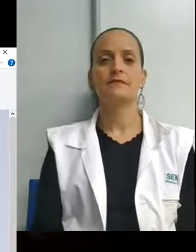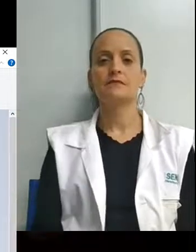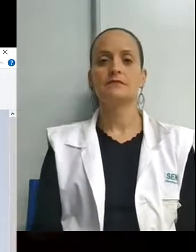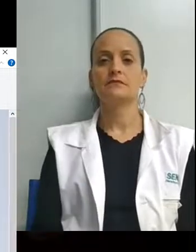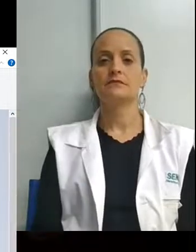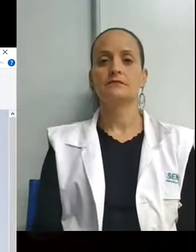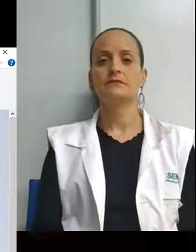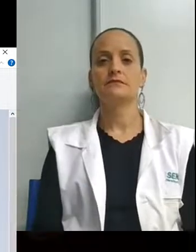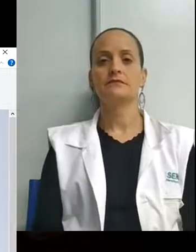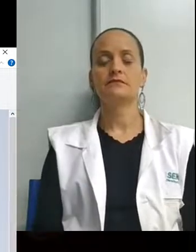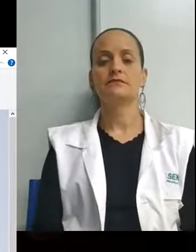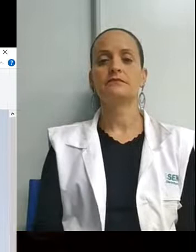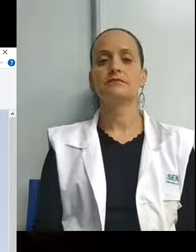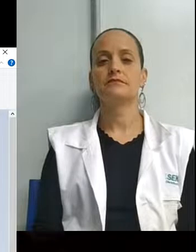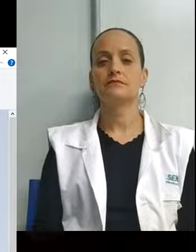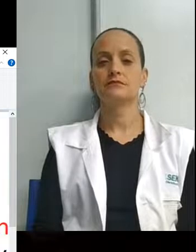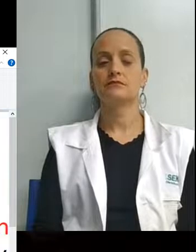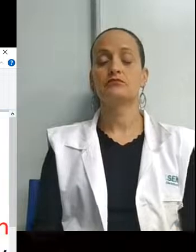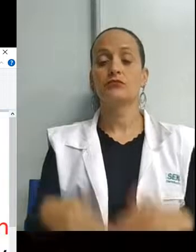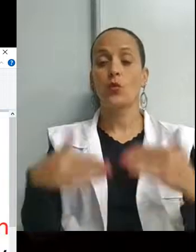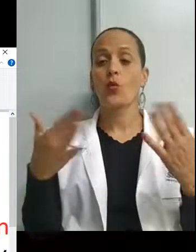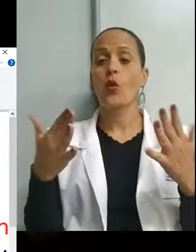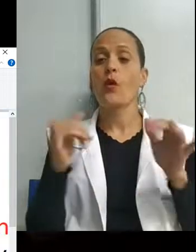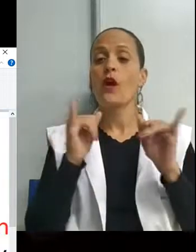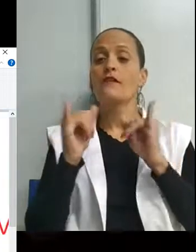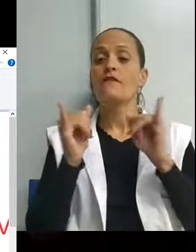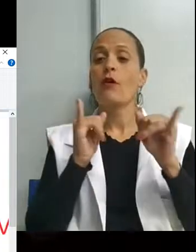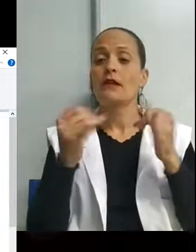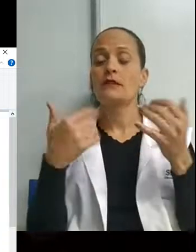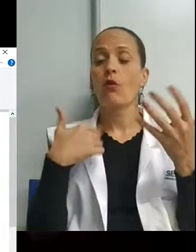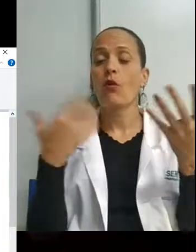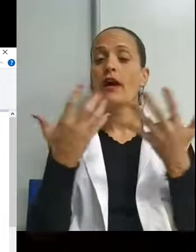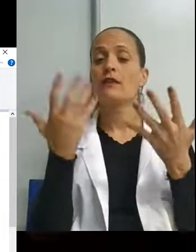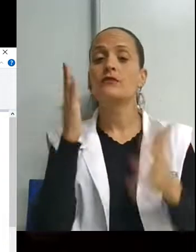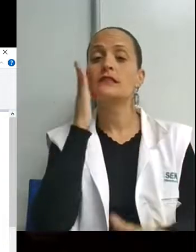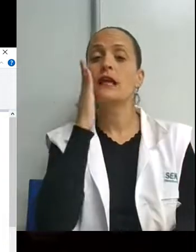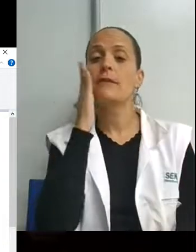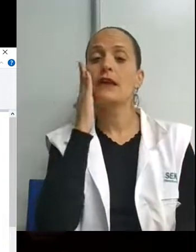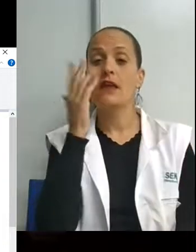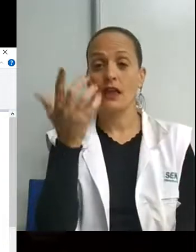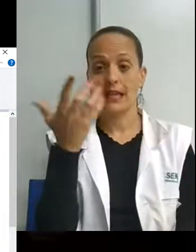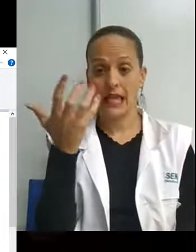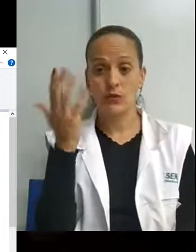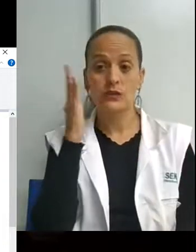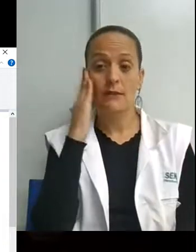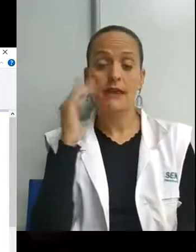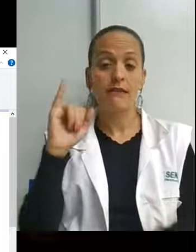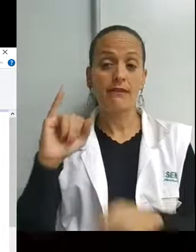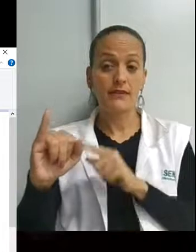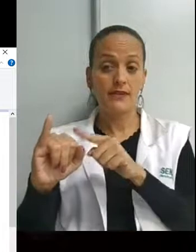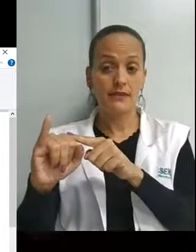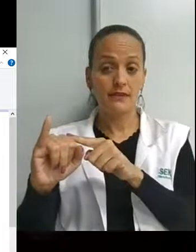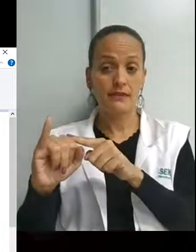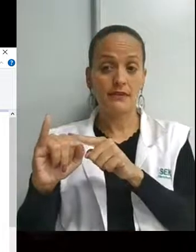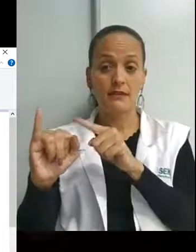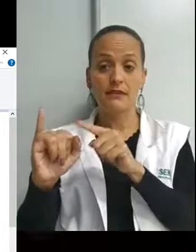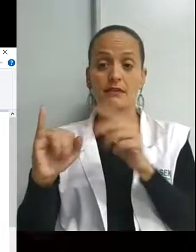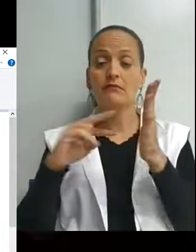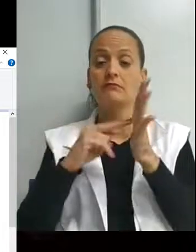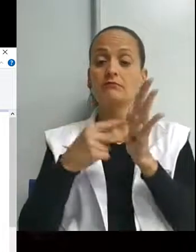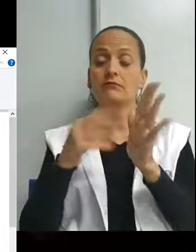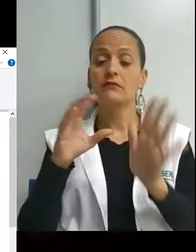Então, ó, qual que é a informação que a gente quer encontrar aqui, ó? É a corrente total. Corrente total do quê? Só do circuito